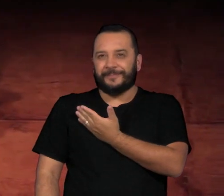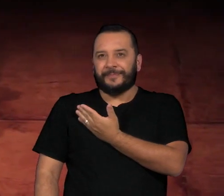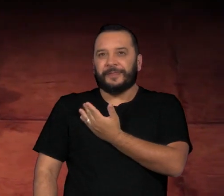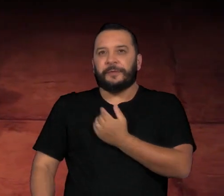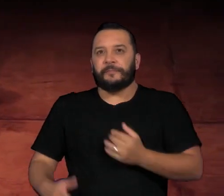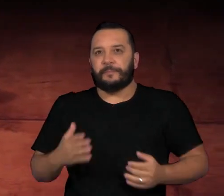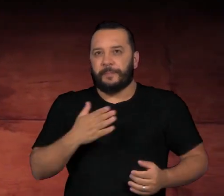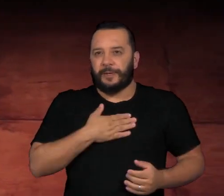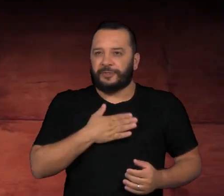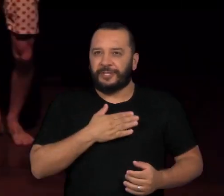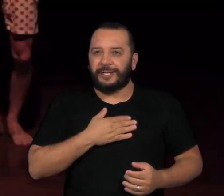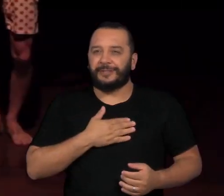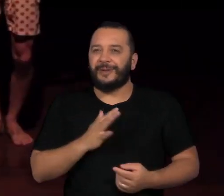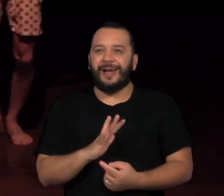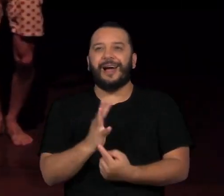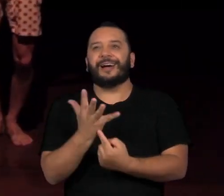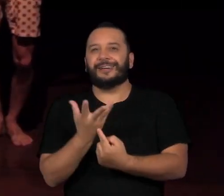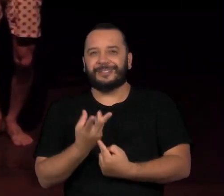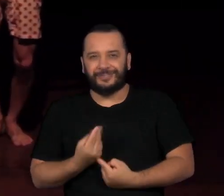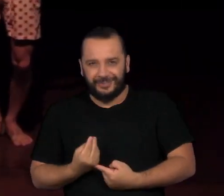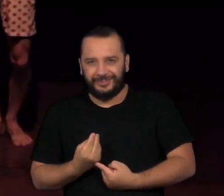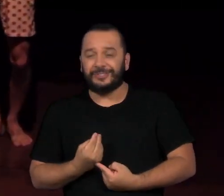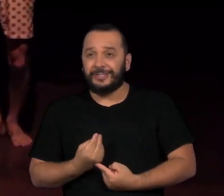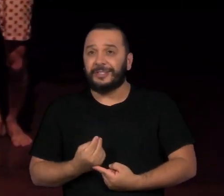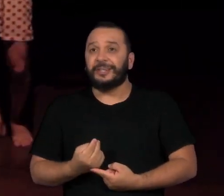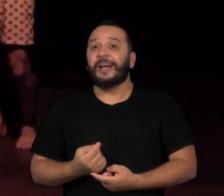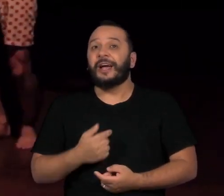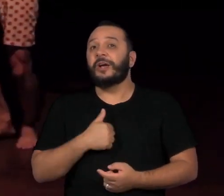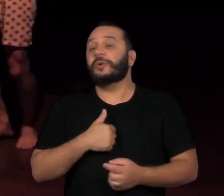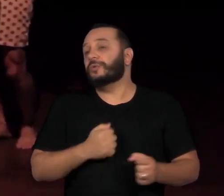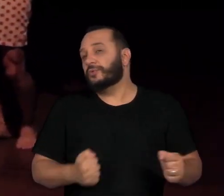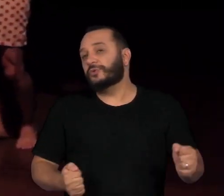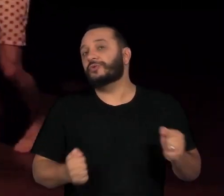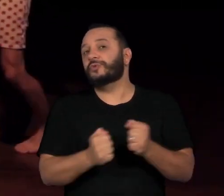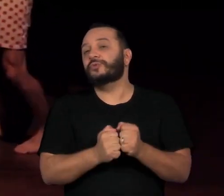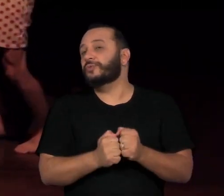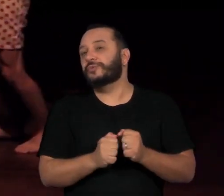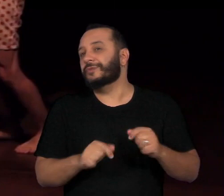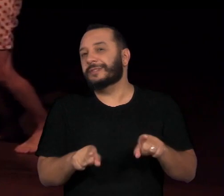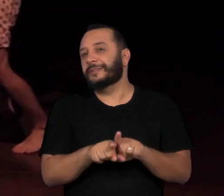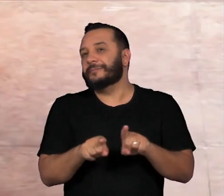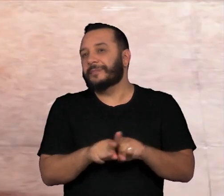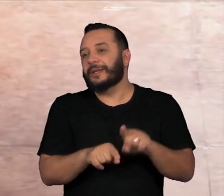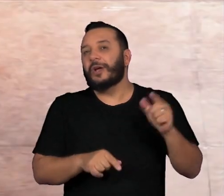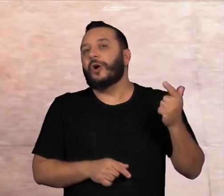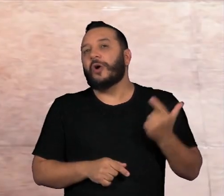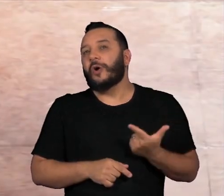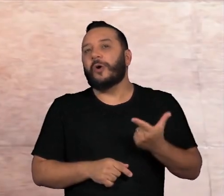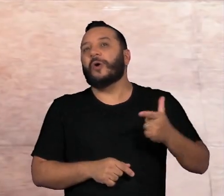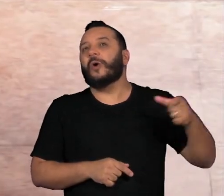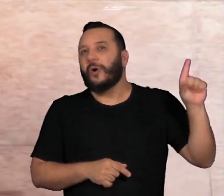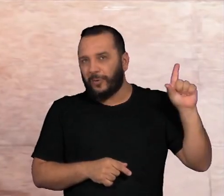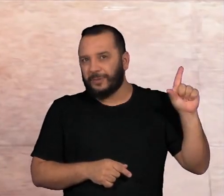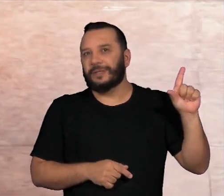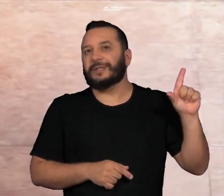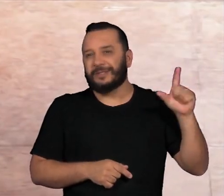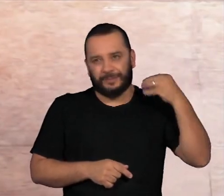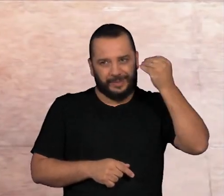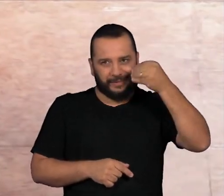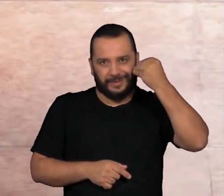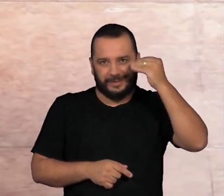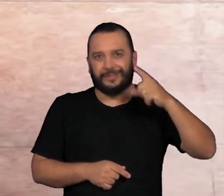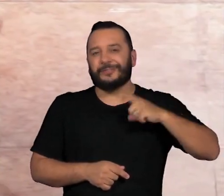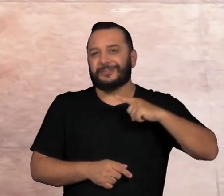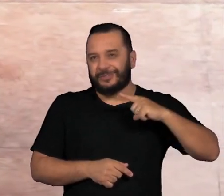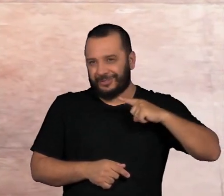artístico ao lado e aí onde é que entra o lado erudito ao lado também de outros elementos que eu tinha dos meus